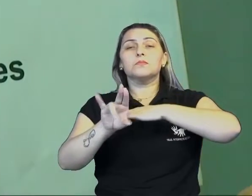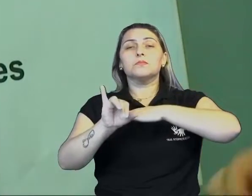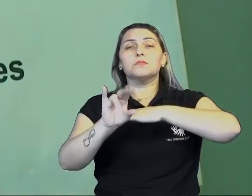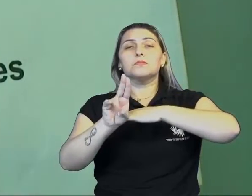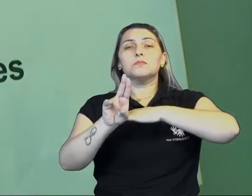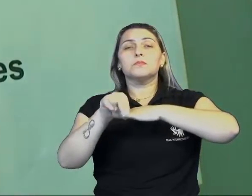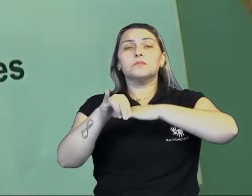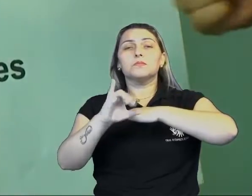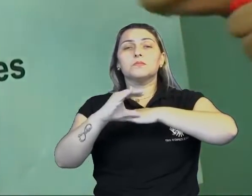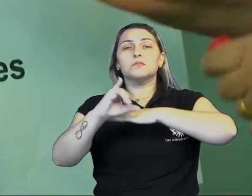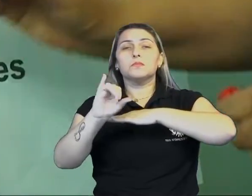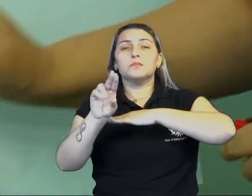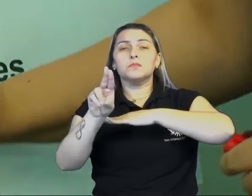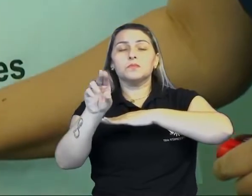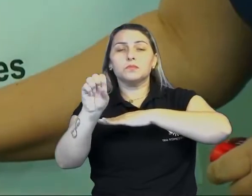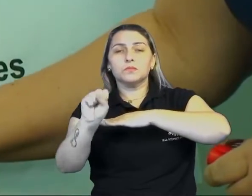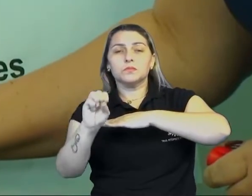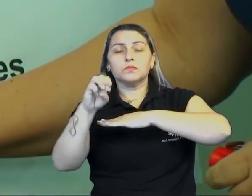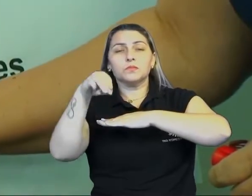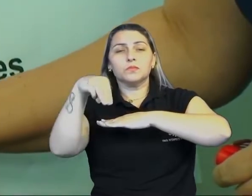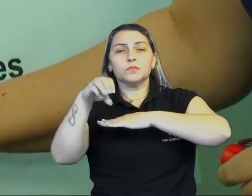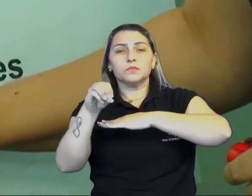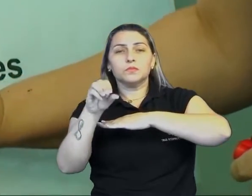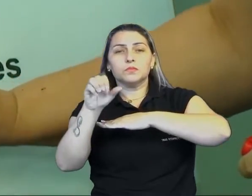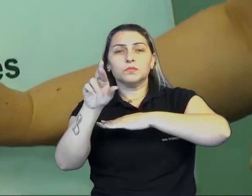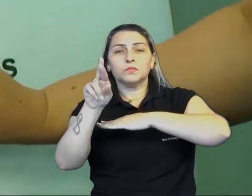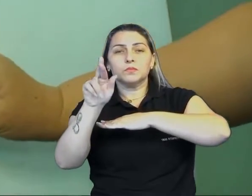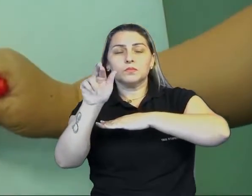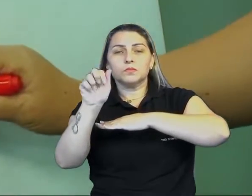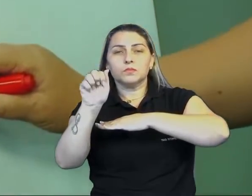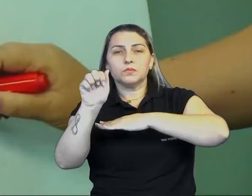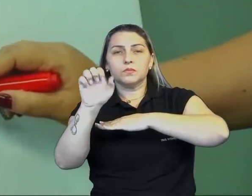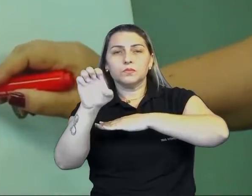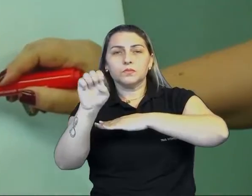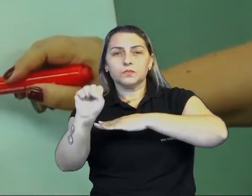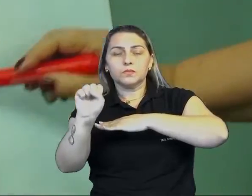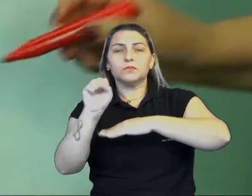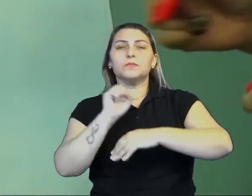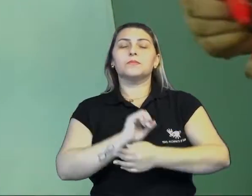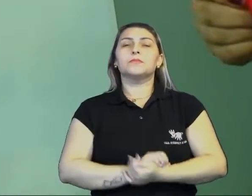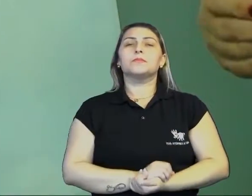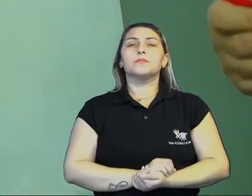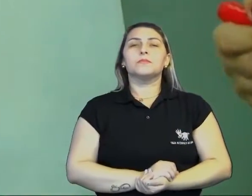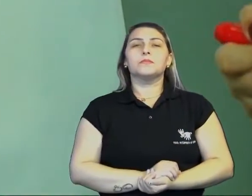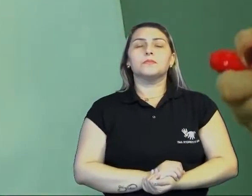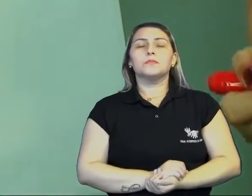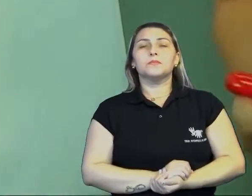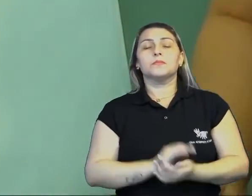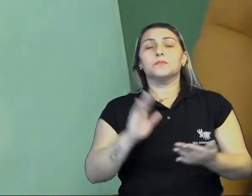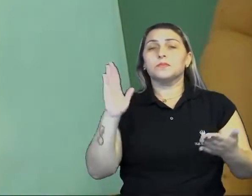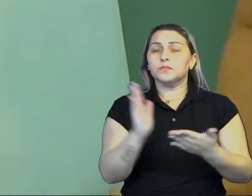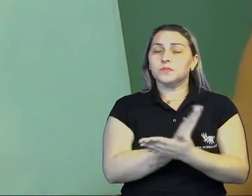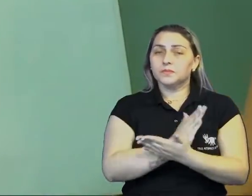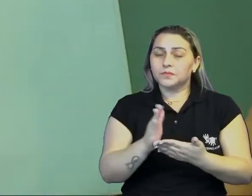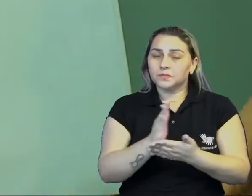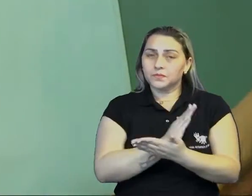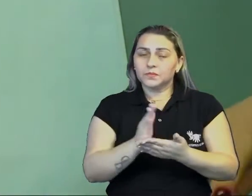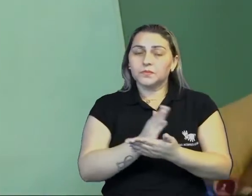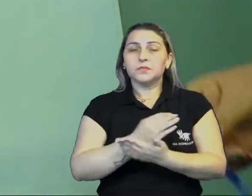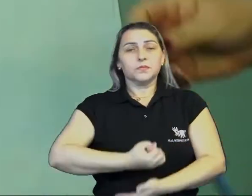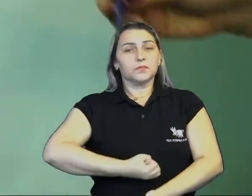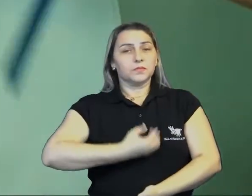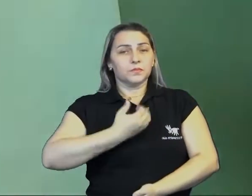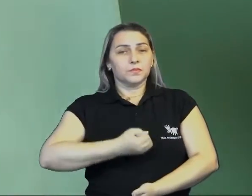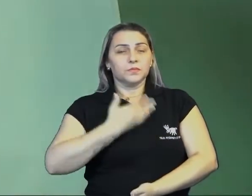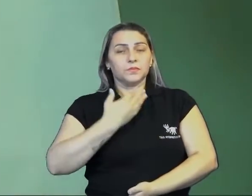Vinícius de Moraes, né? Vamos também grifar aqui, Vinícius de Moraes. Em alguns poemas,